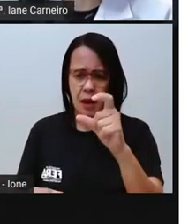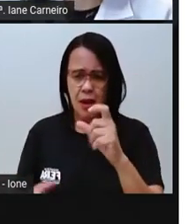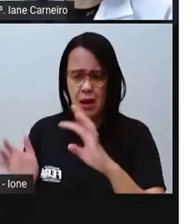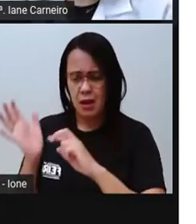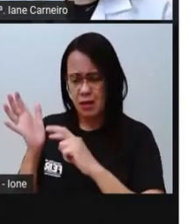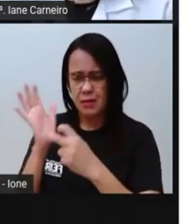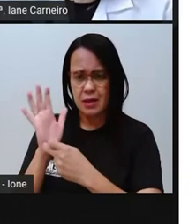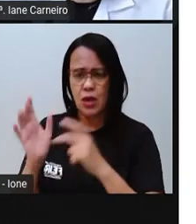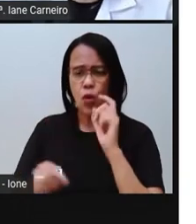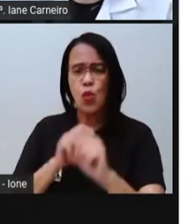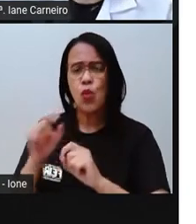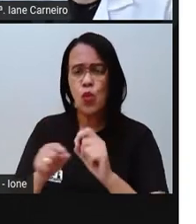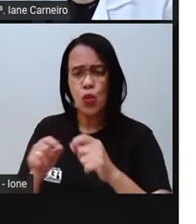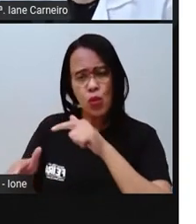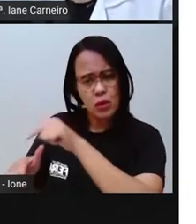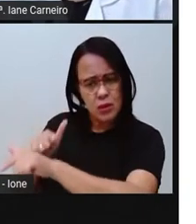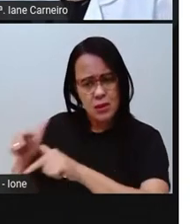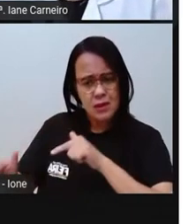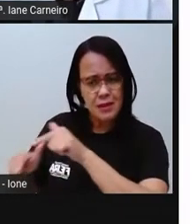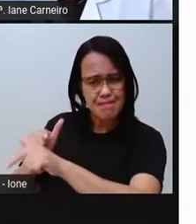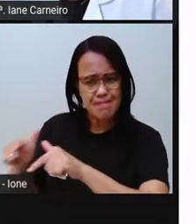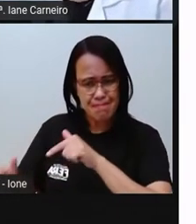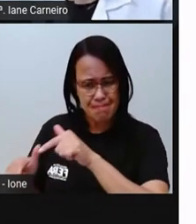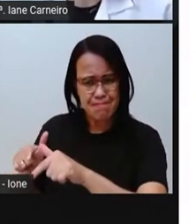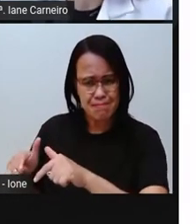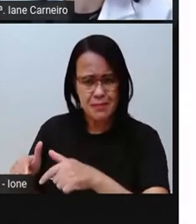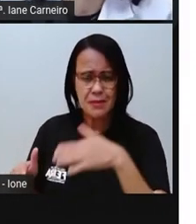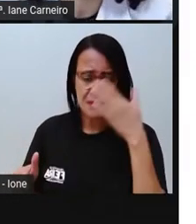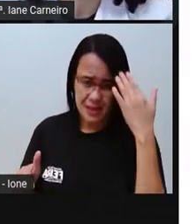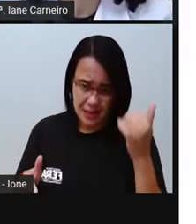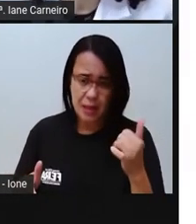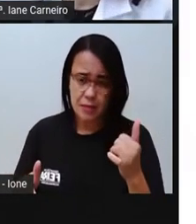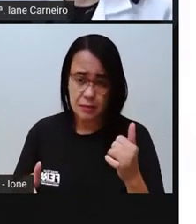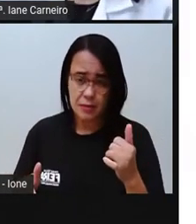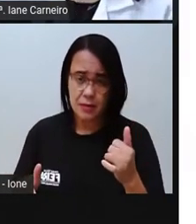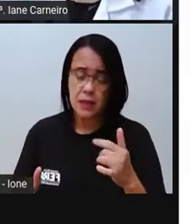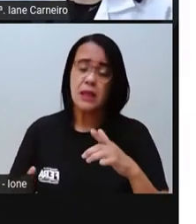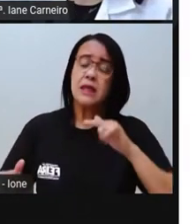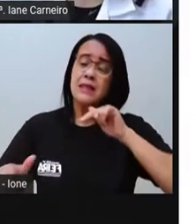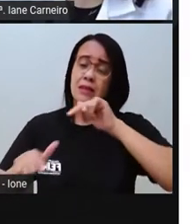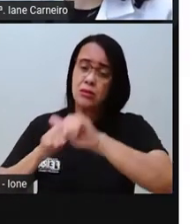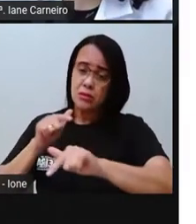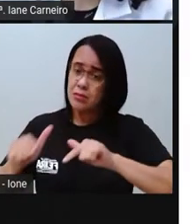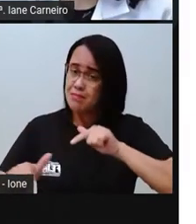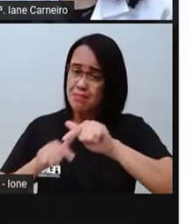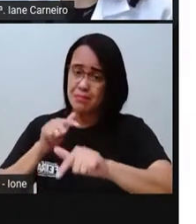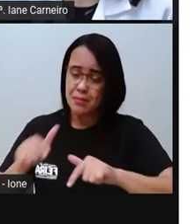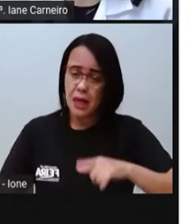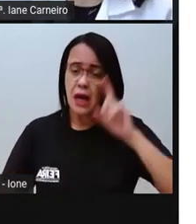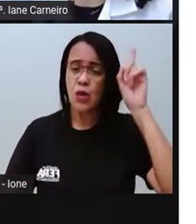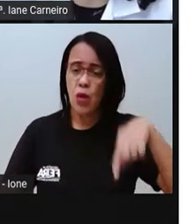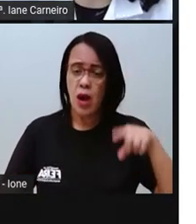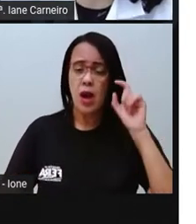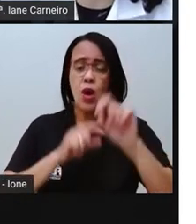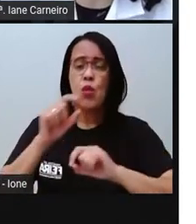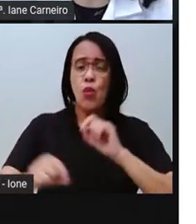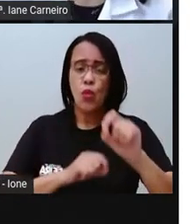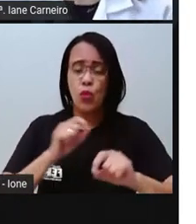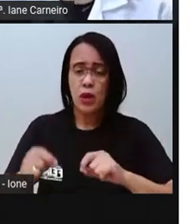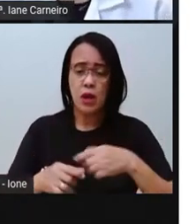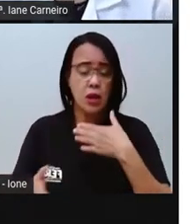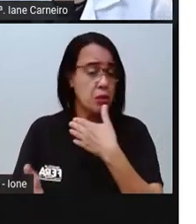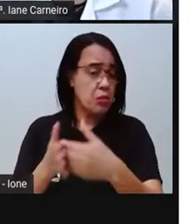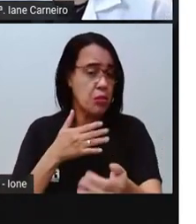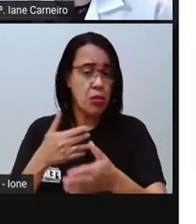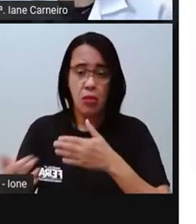trabalhar? Ou o significado da palavra trabalho, ó? Trabalho é qualquer atividade física